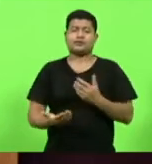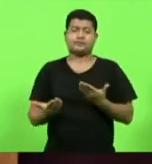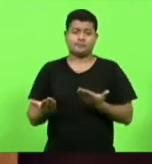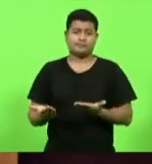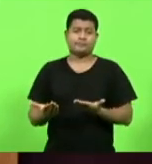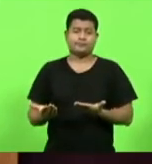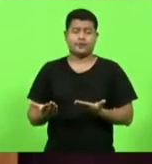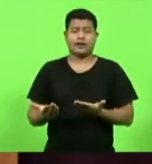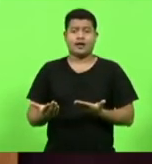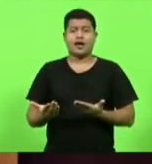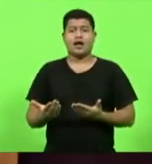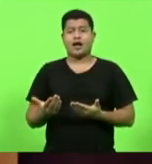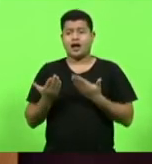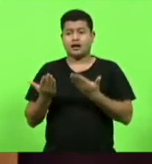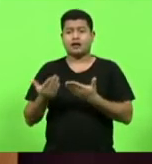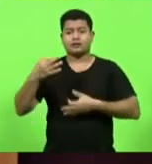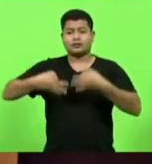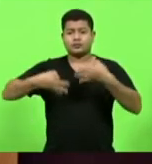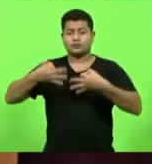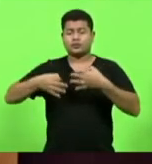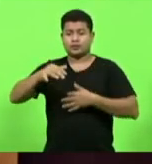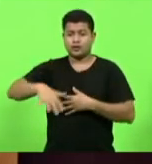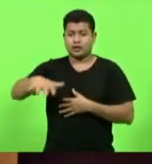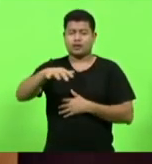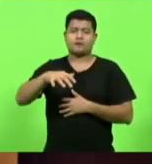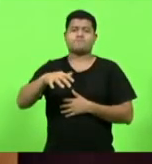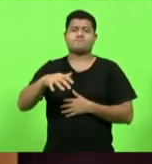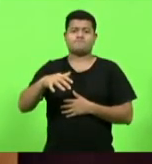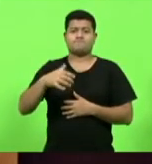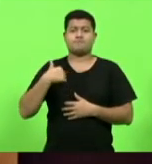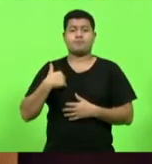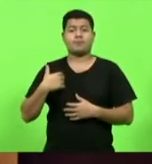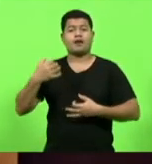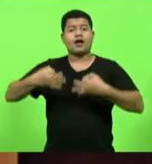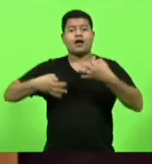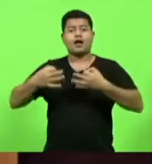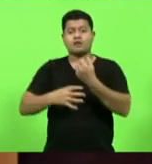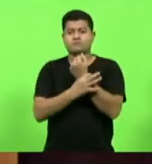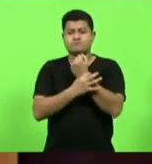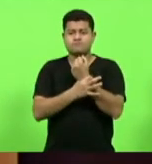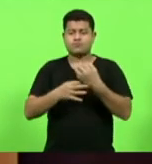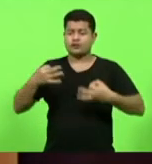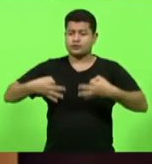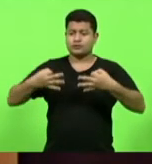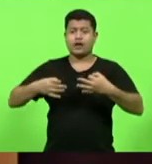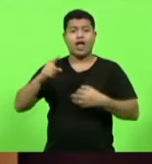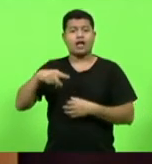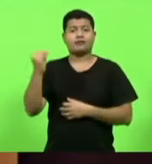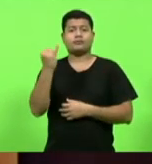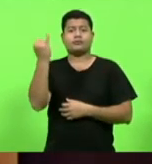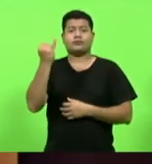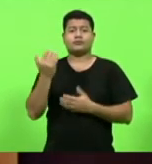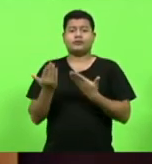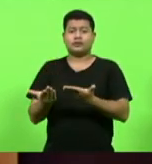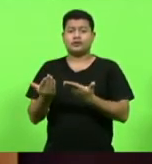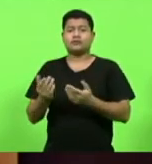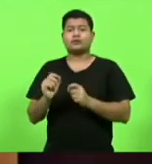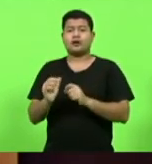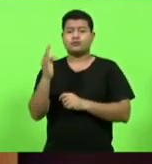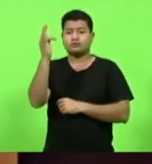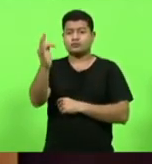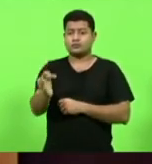a segurança jurídica para esse setor. A segurança jurídica é fundamental para o futuro da termoelétrica